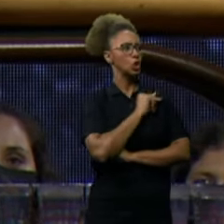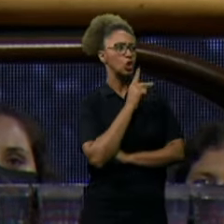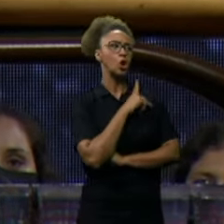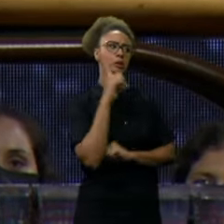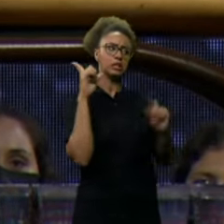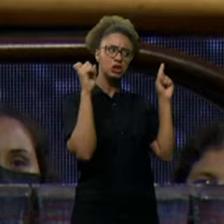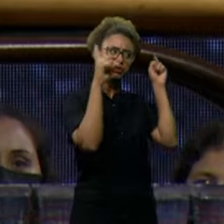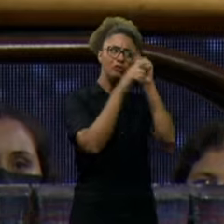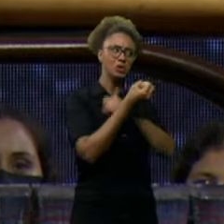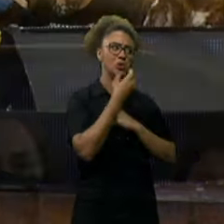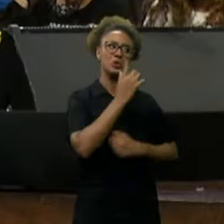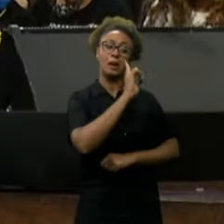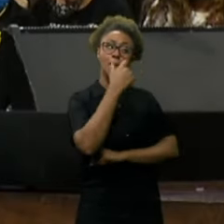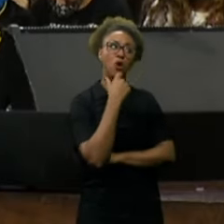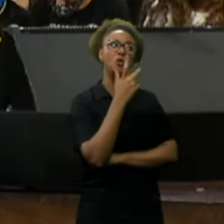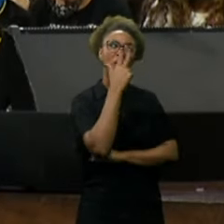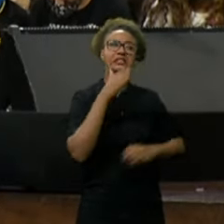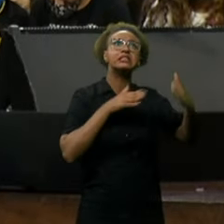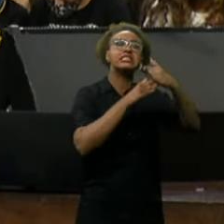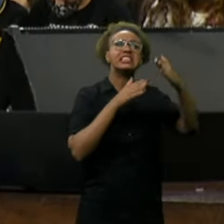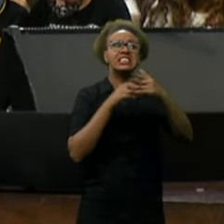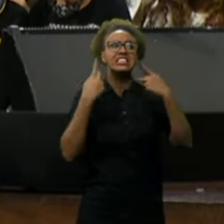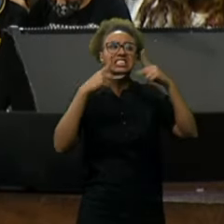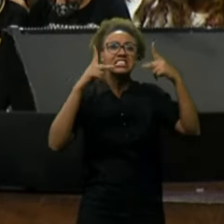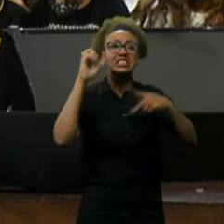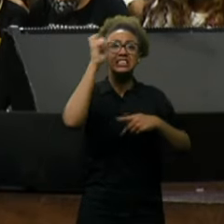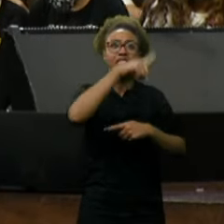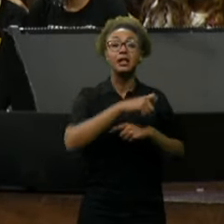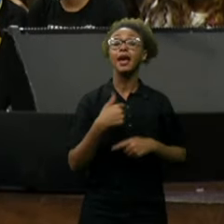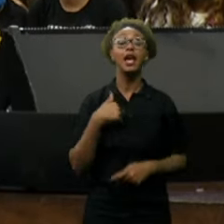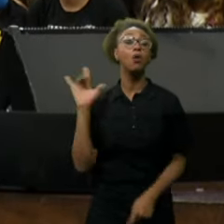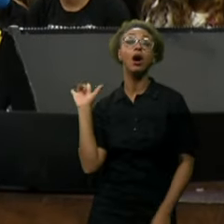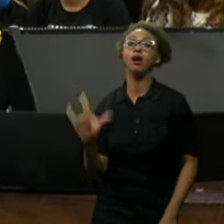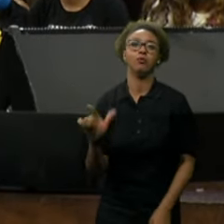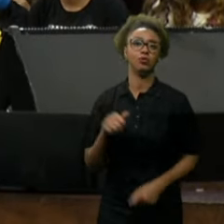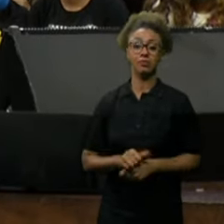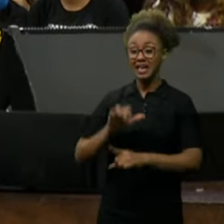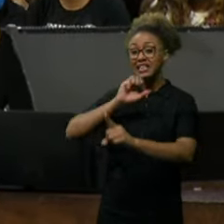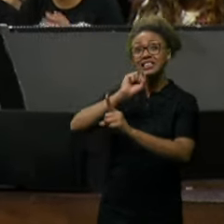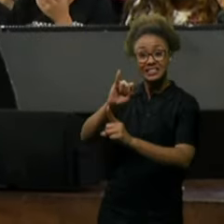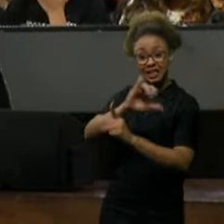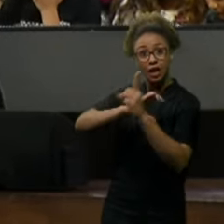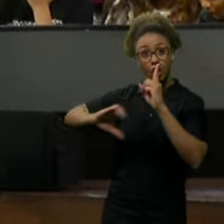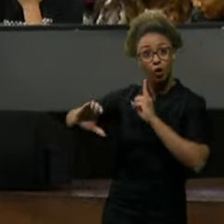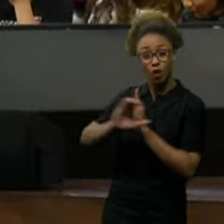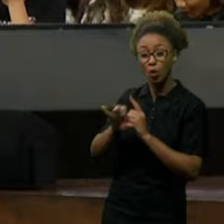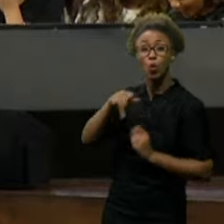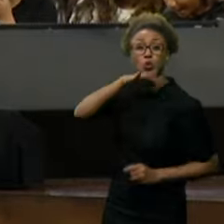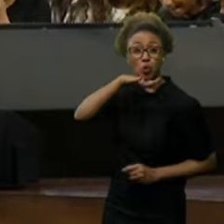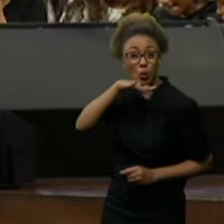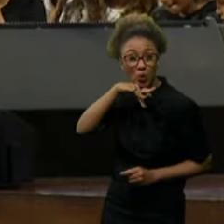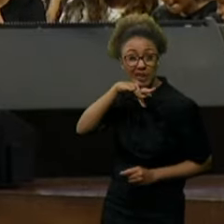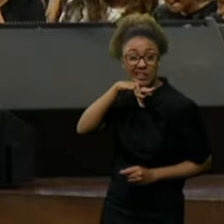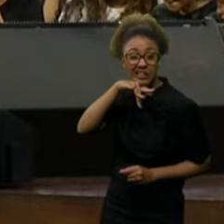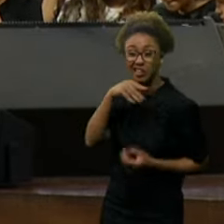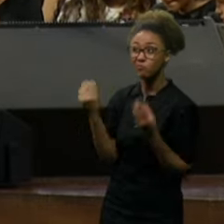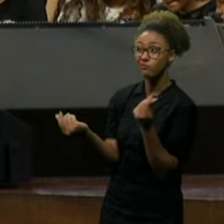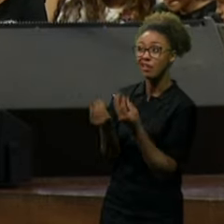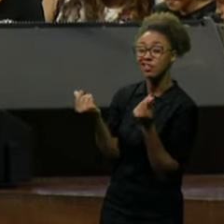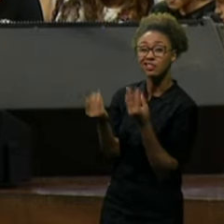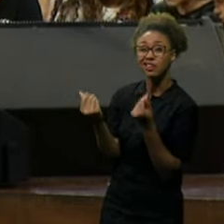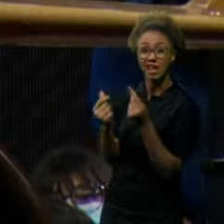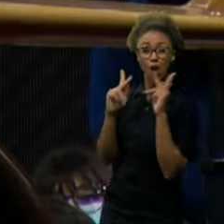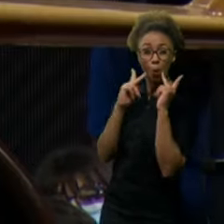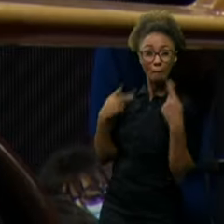que o culto difícil culto não tá bom vai ser difícil de pregar não sei o que eu amo o culto ruim amo E por que que eu gosto de culto ruim na